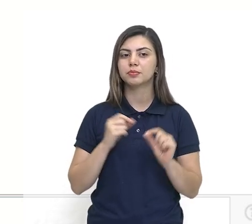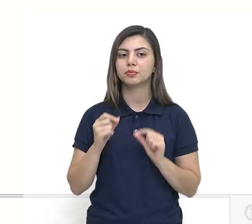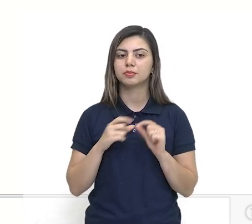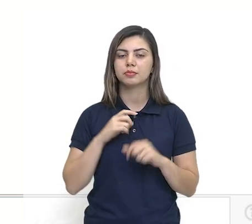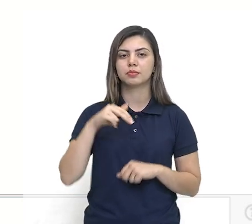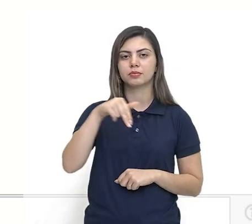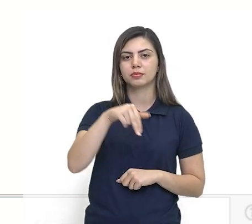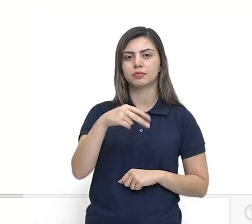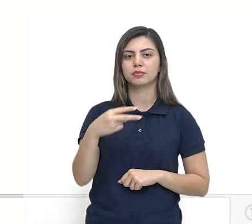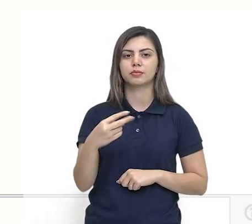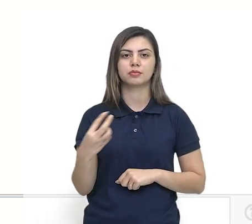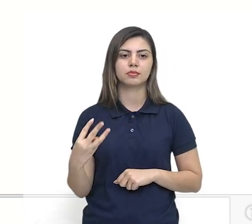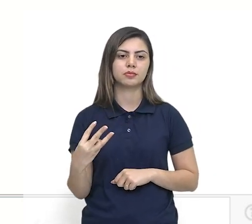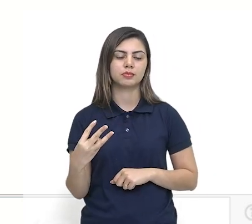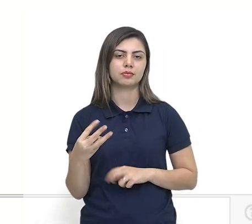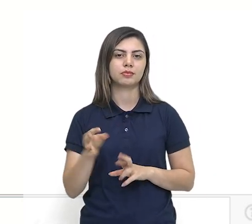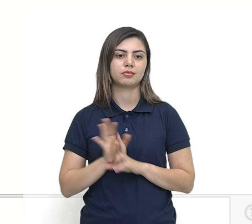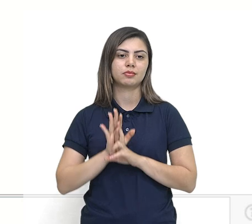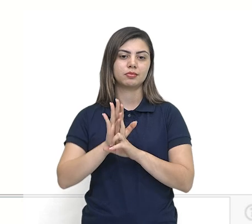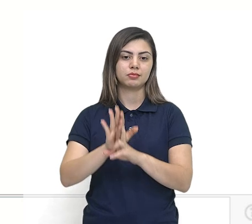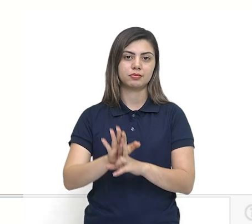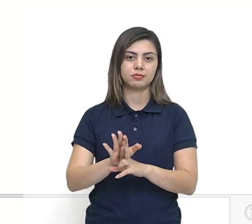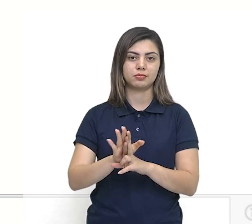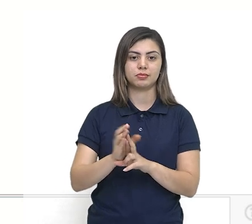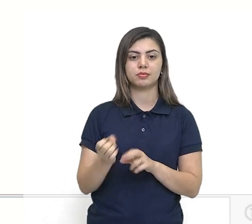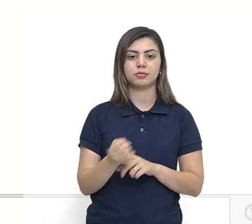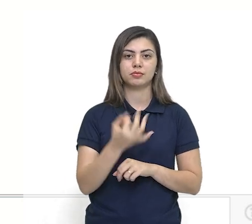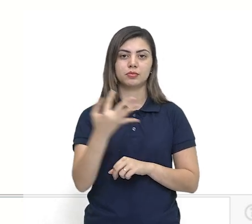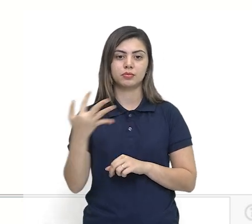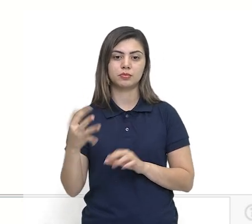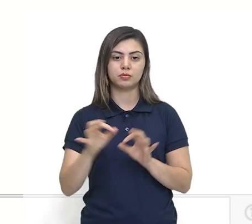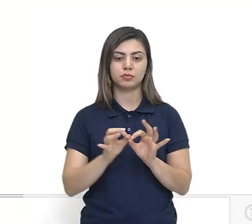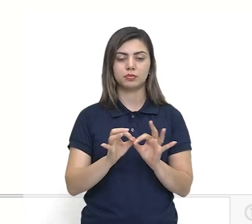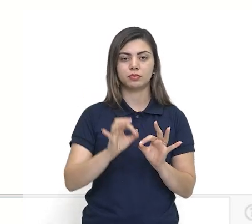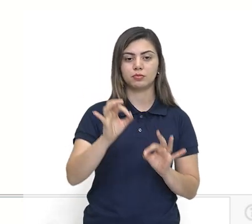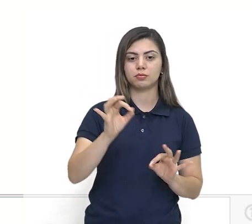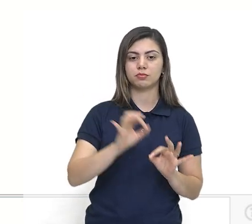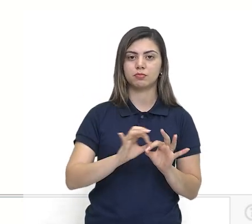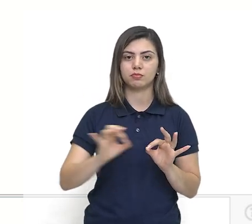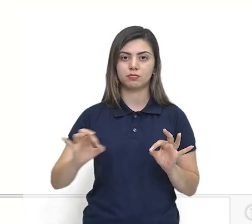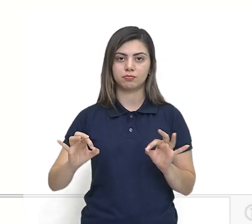é igual a 3, ele representa o número de lados, tá?